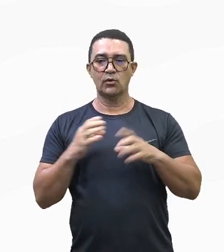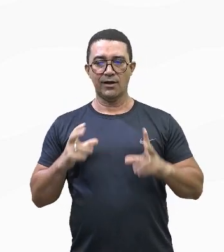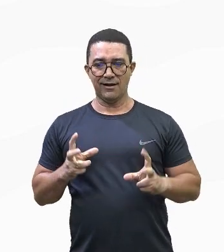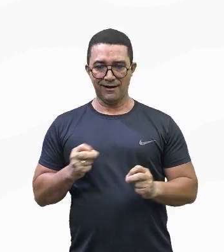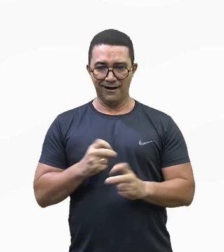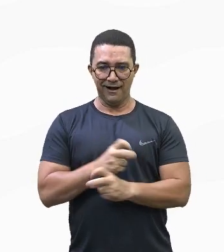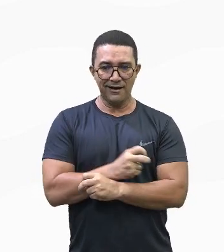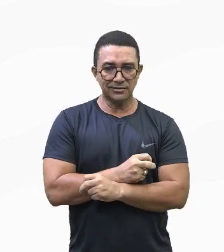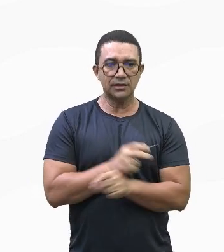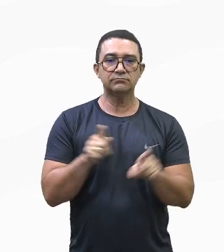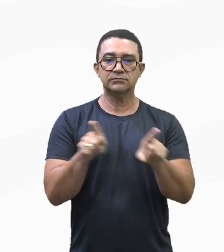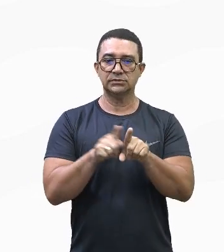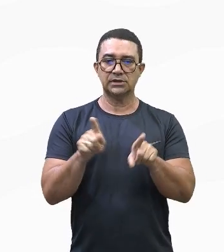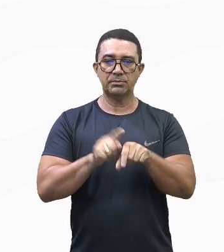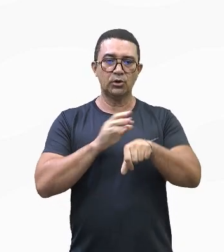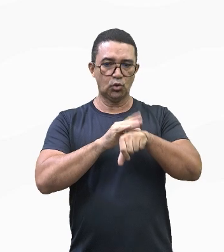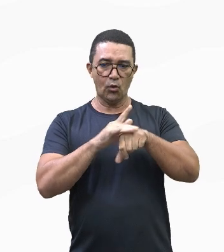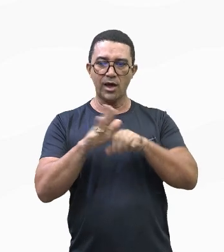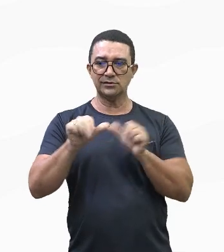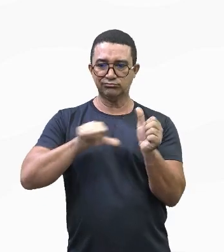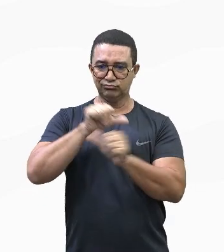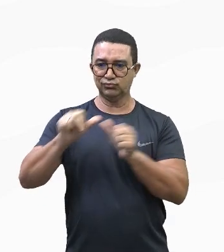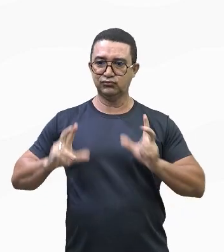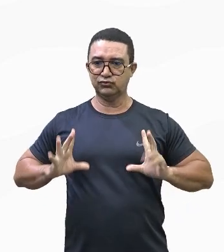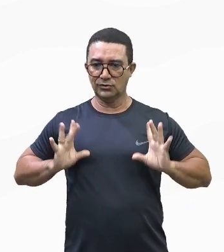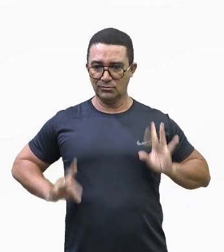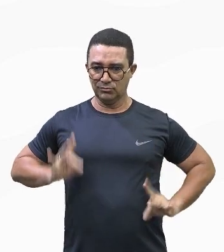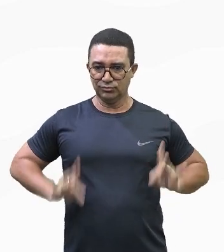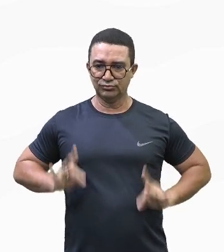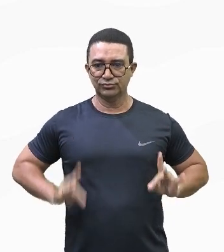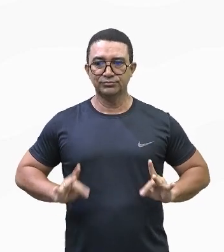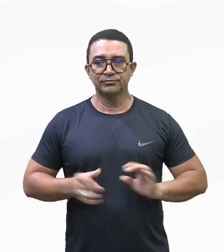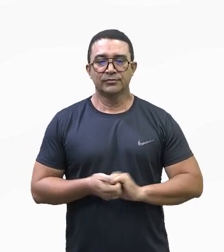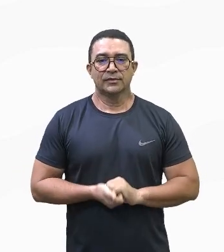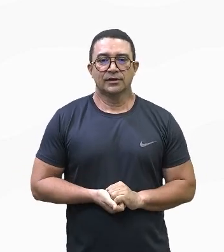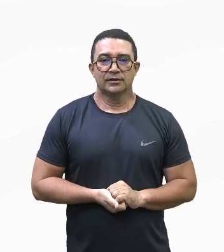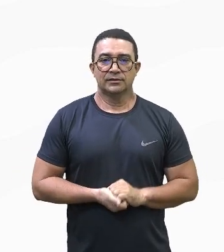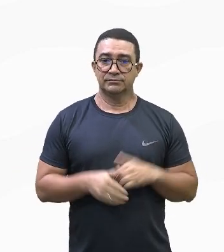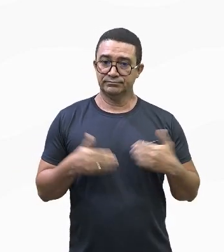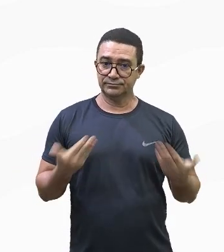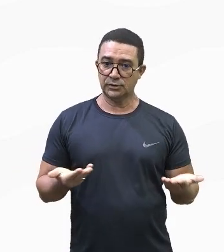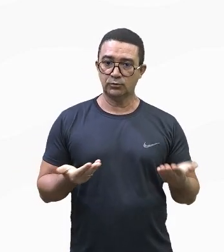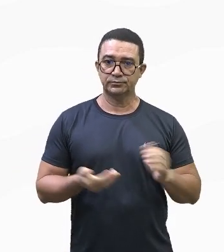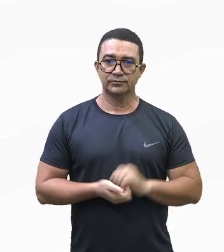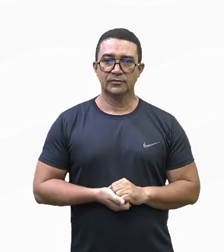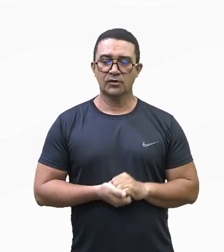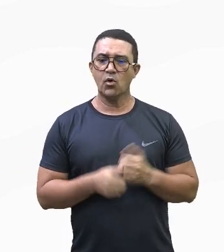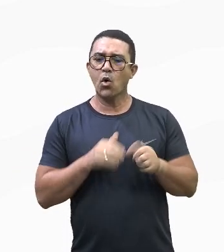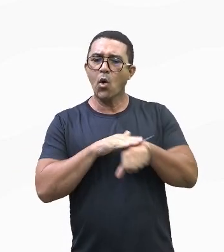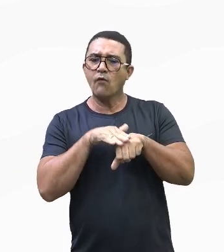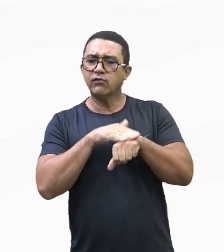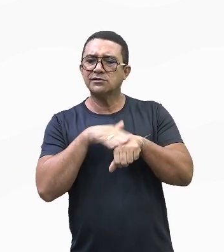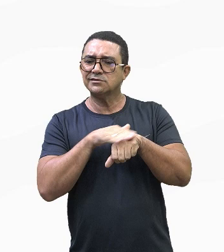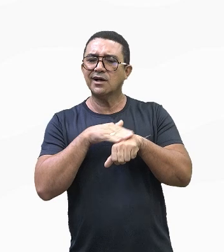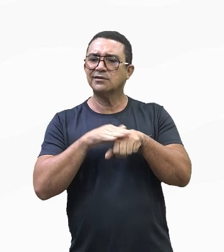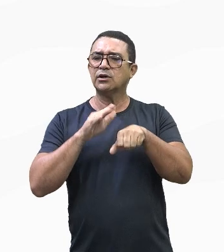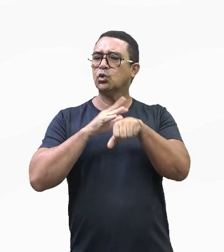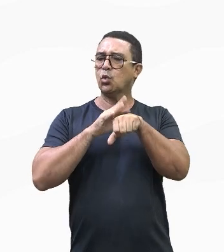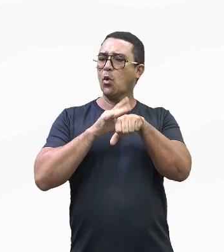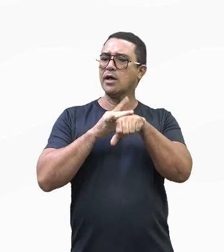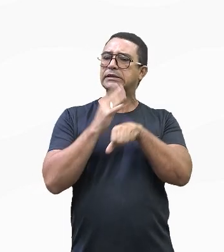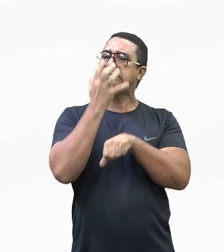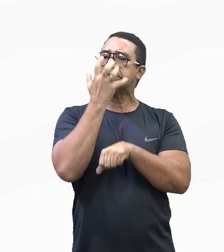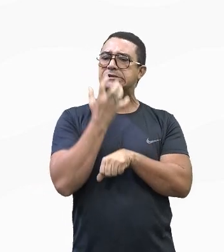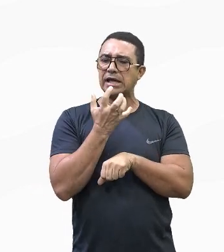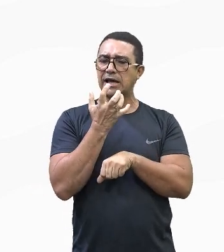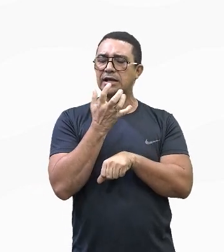as doenças metabólicas. E eu já vou começar, professor Dayson, conversando com o senhor sobre essas doenças